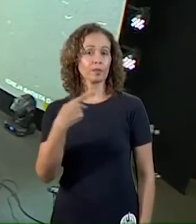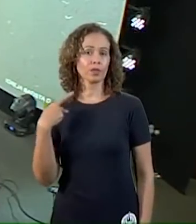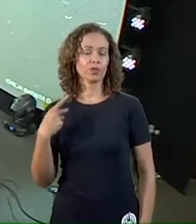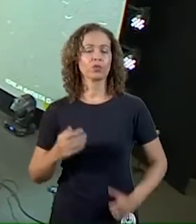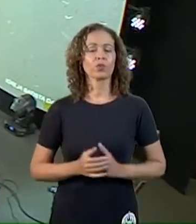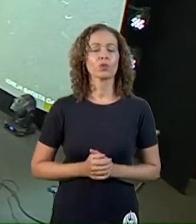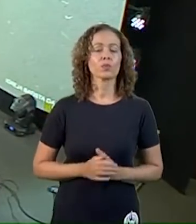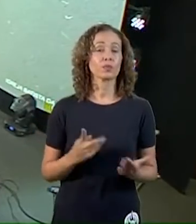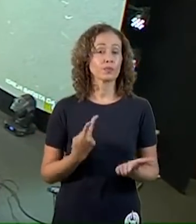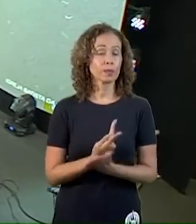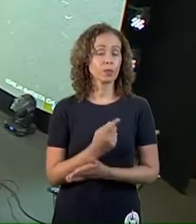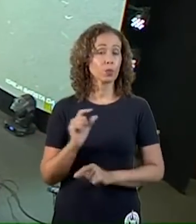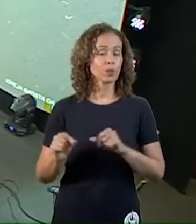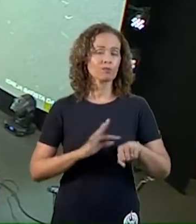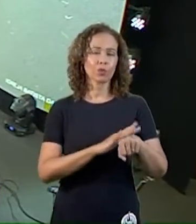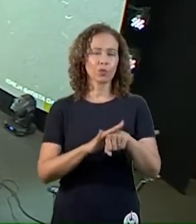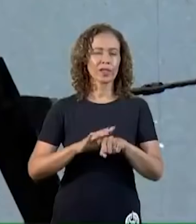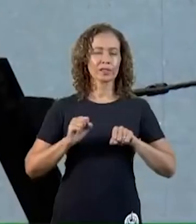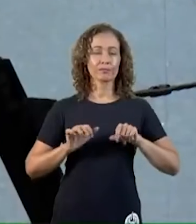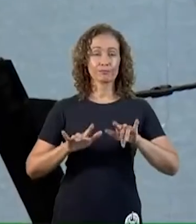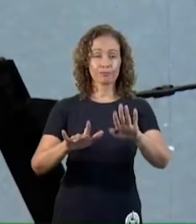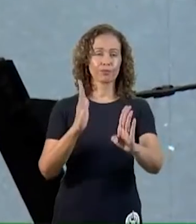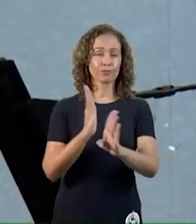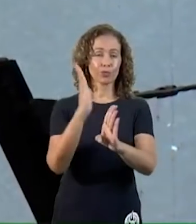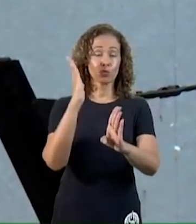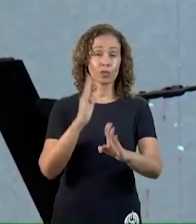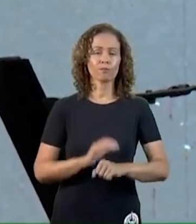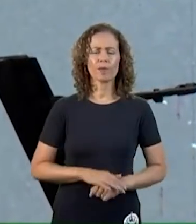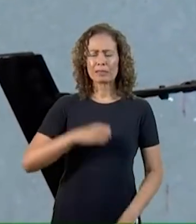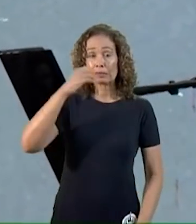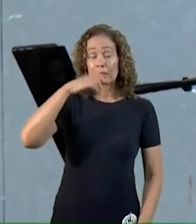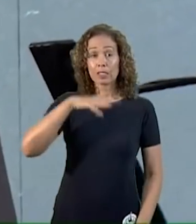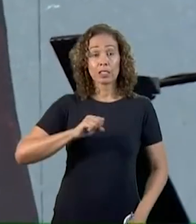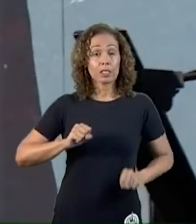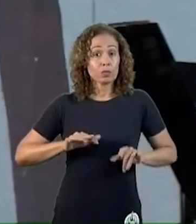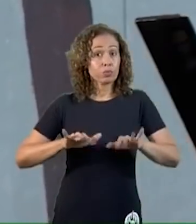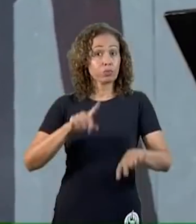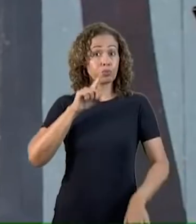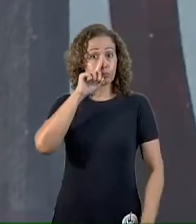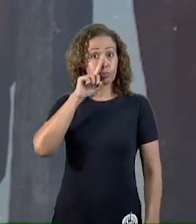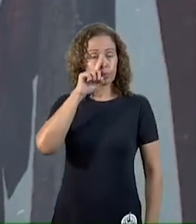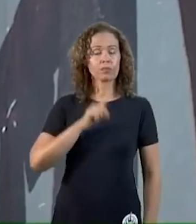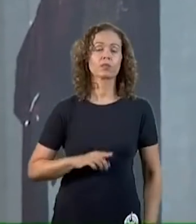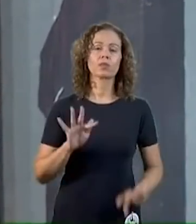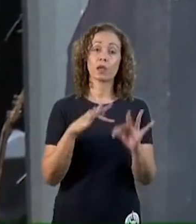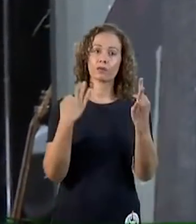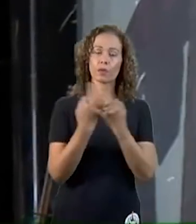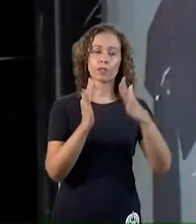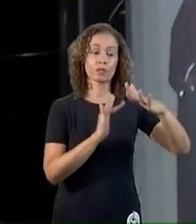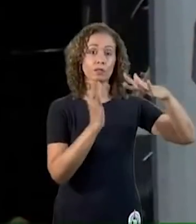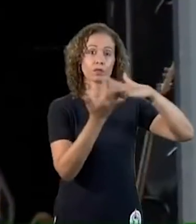com um dos cânceres mais agressivos que tem. E a família dele colocou nas redes sociais,